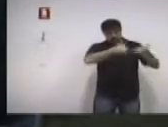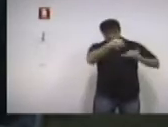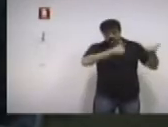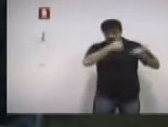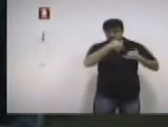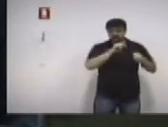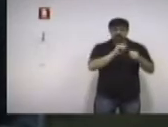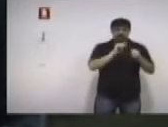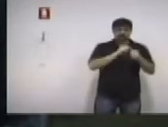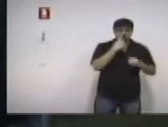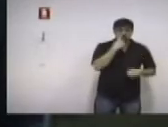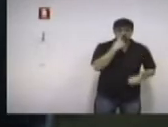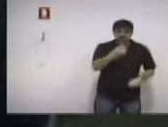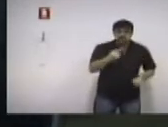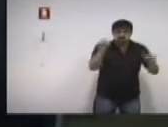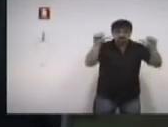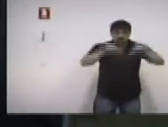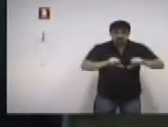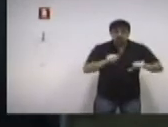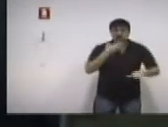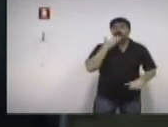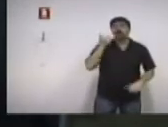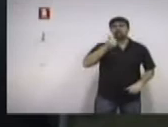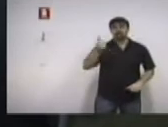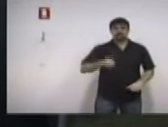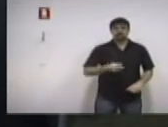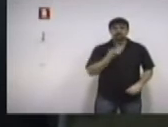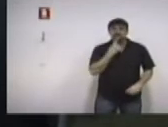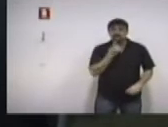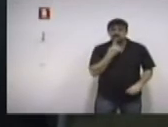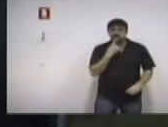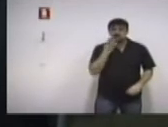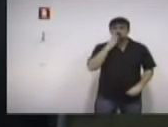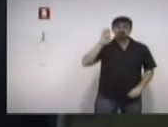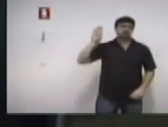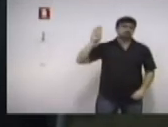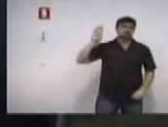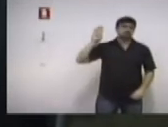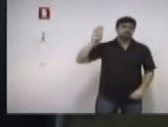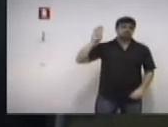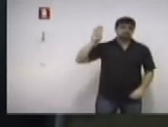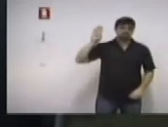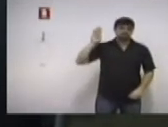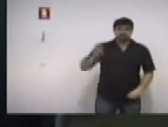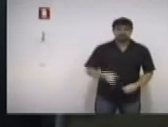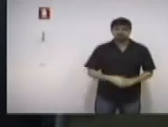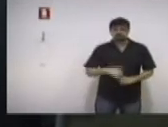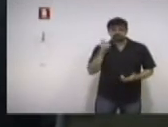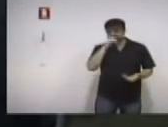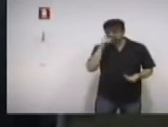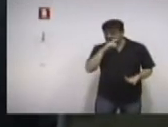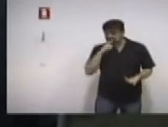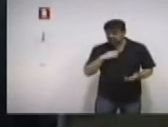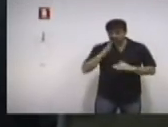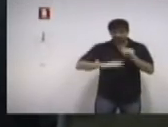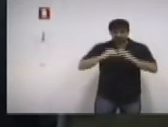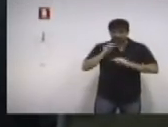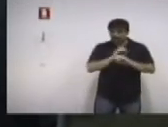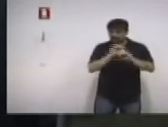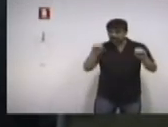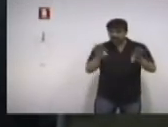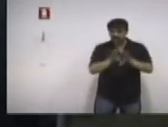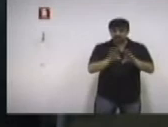falaram que iam minimizar o mau cheiro ali da da região do antigo clube de rodeio ali também